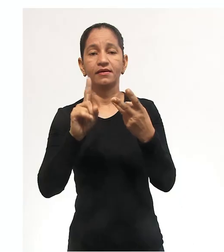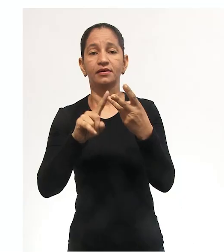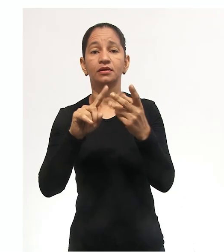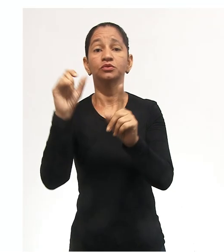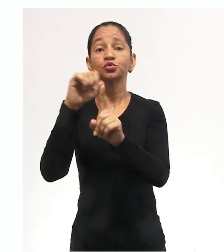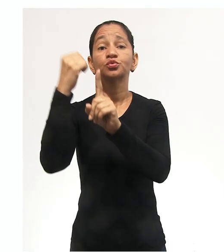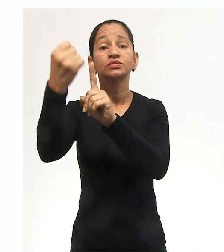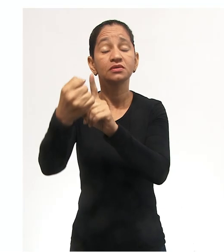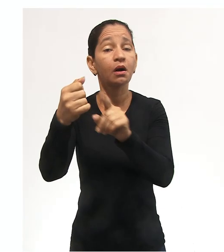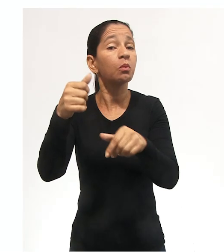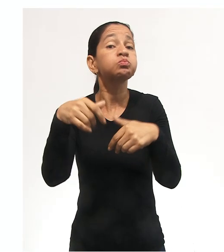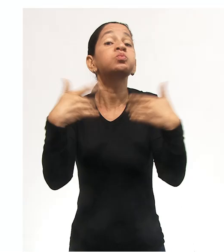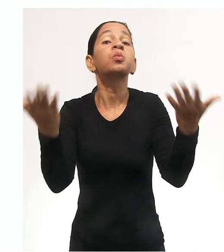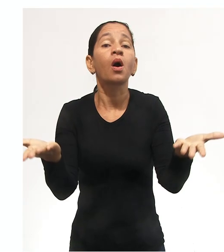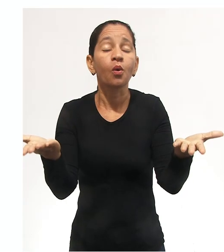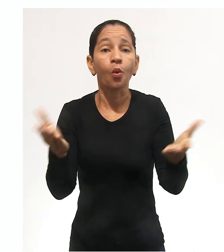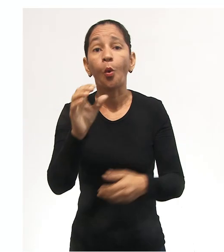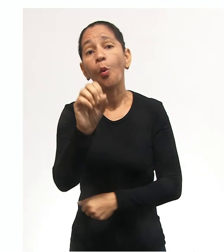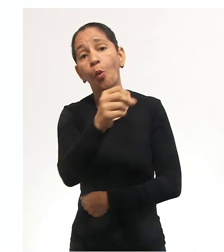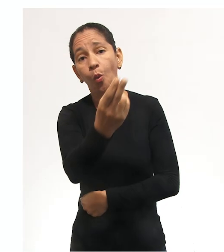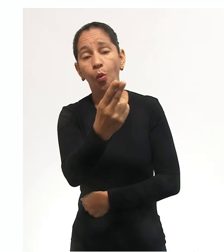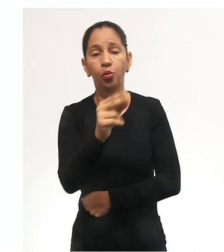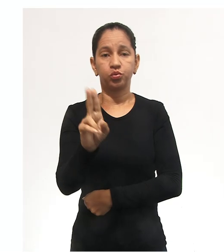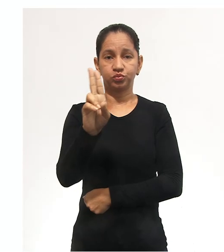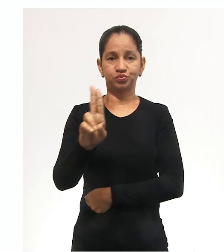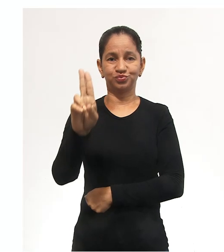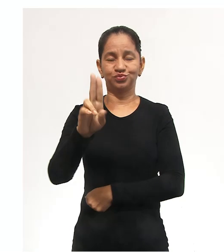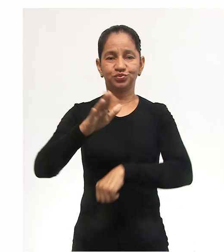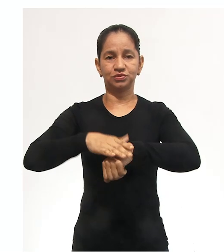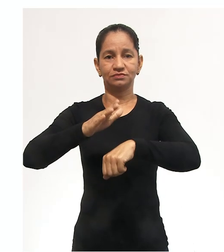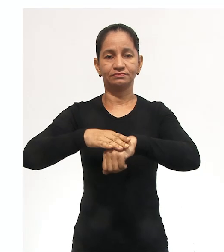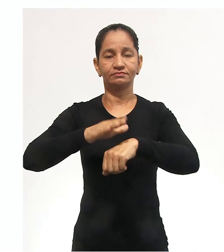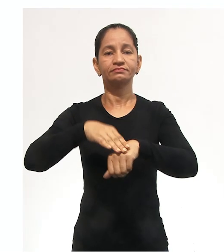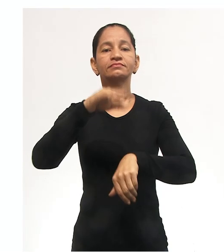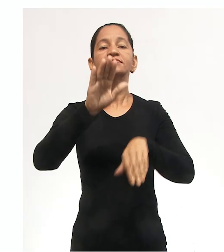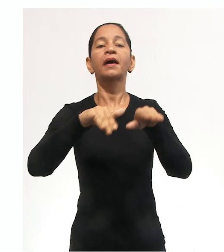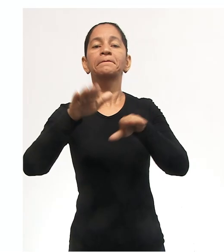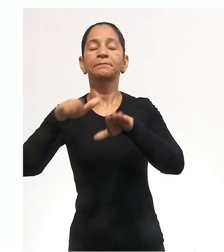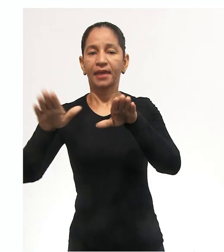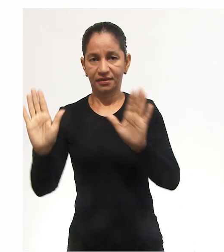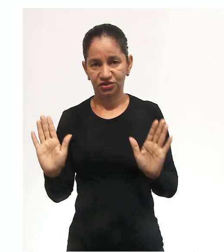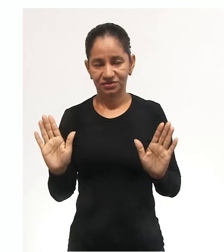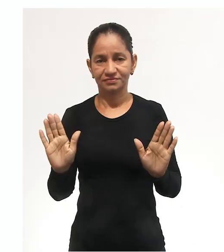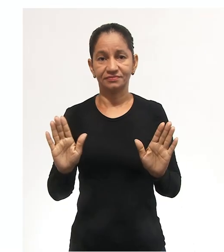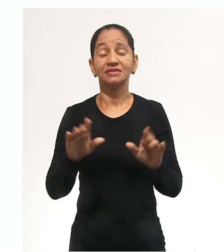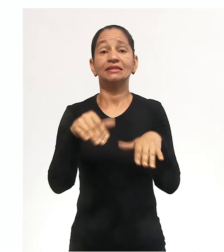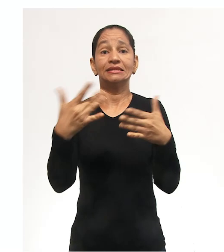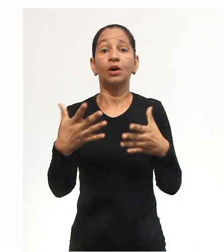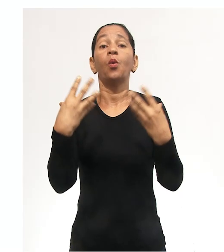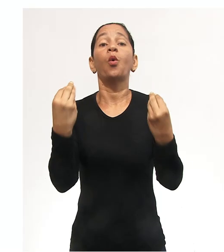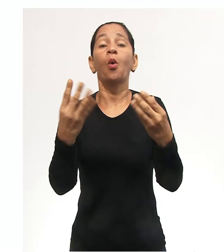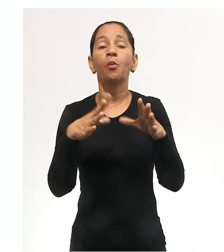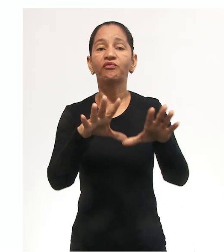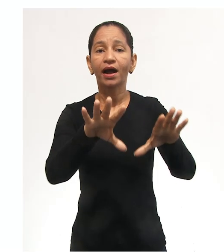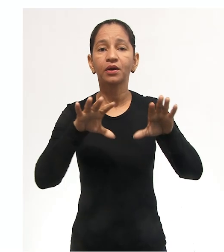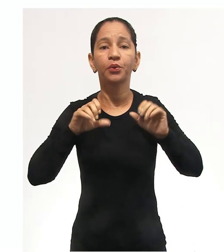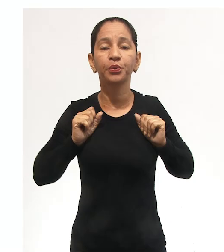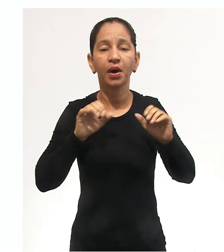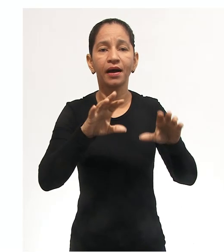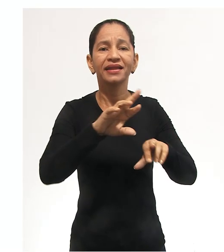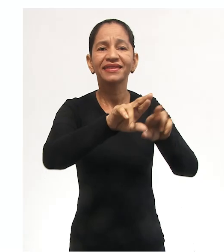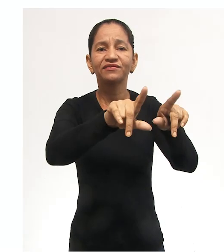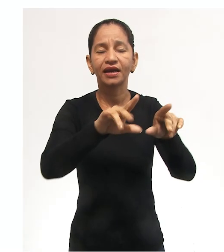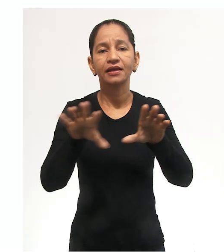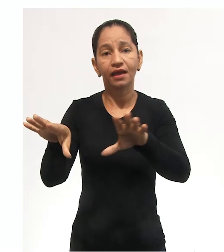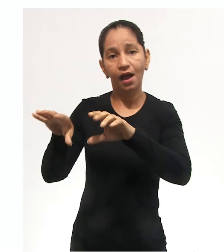a situação de uso. Em outras palavras, é a diversidade de formas que a língua assume sem deixá-la de cumprir